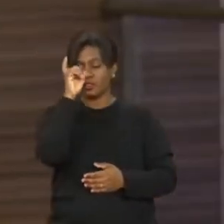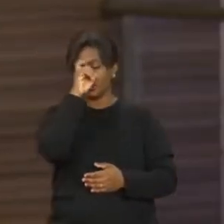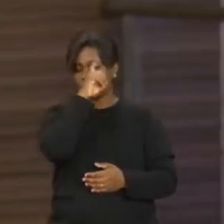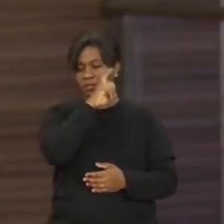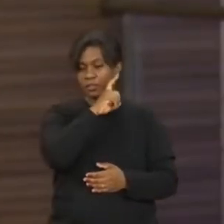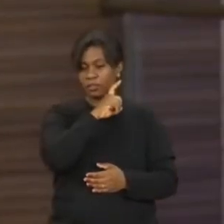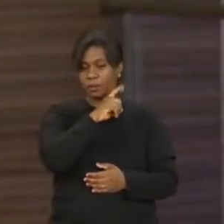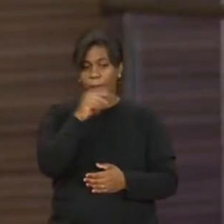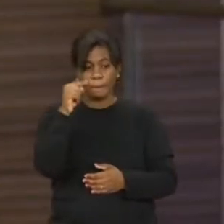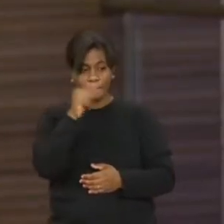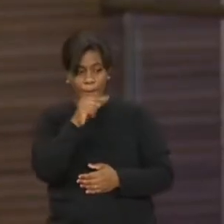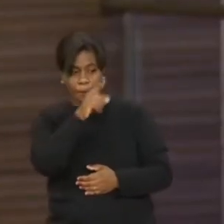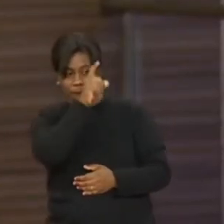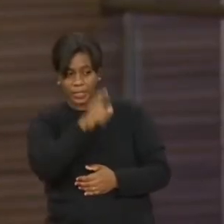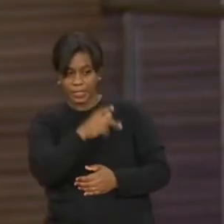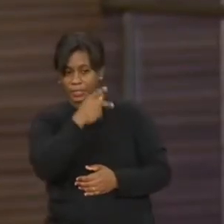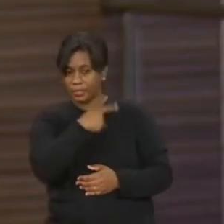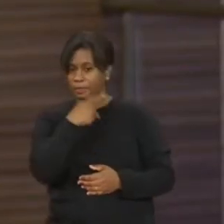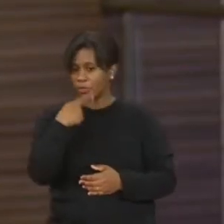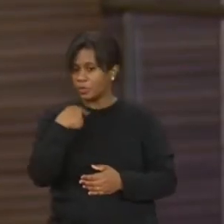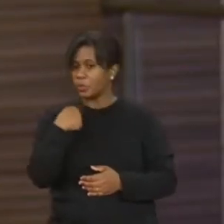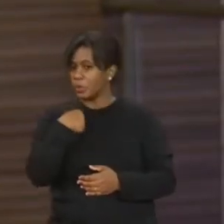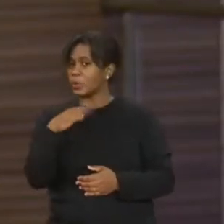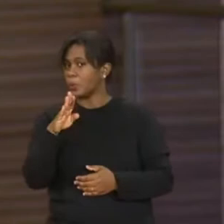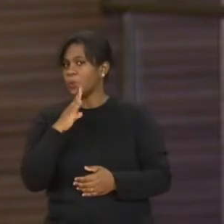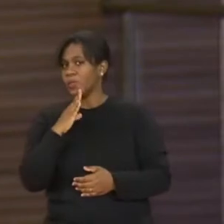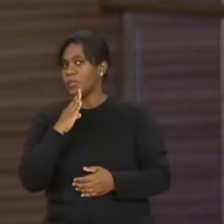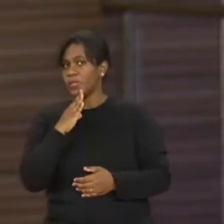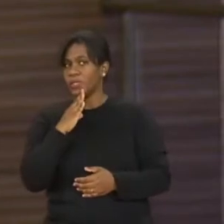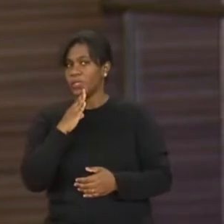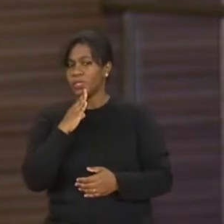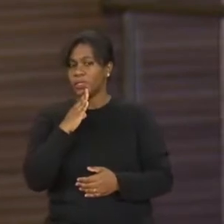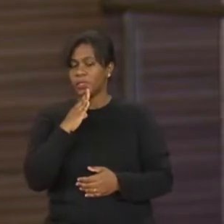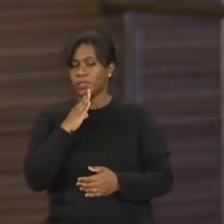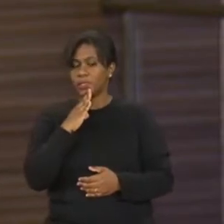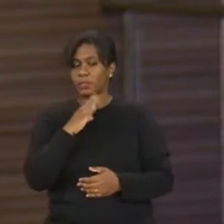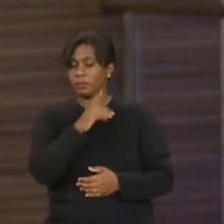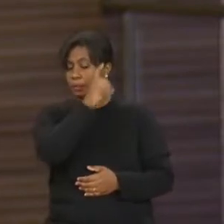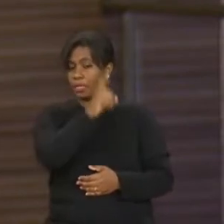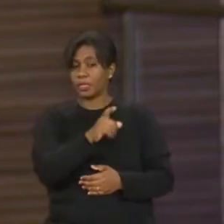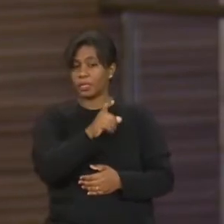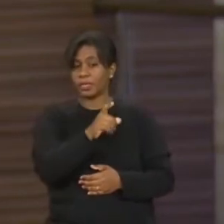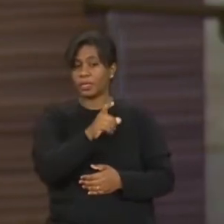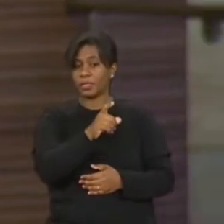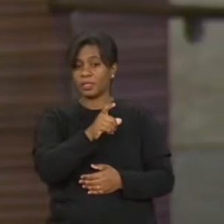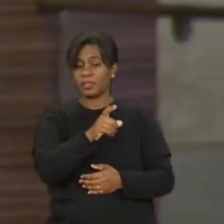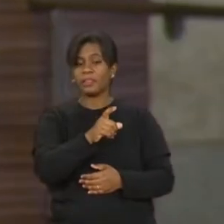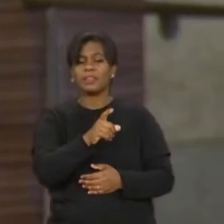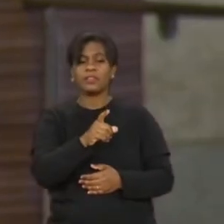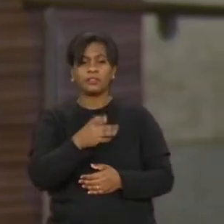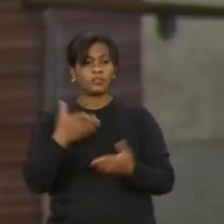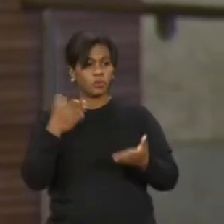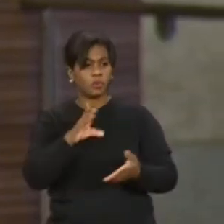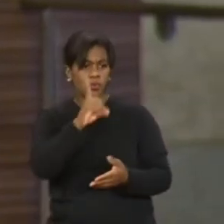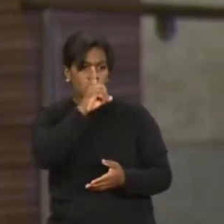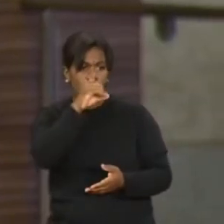esse pastor aí, que eu conheço bem, para ele veio o dia mau.